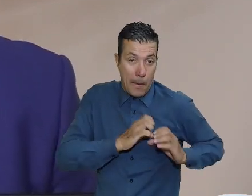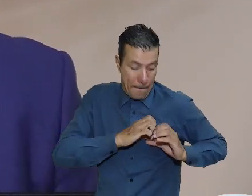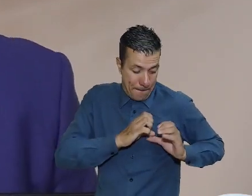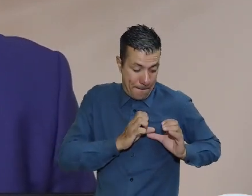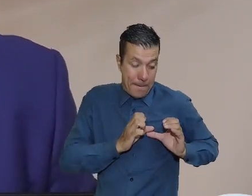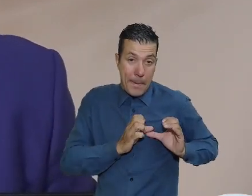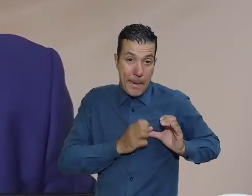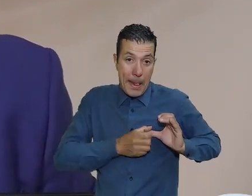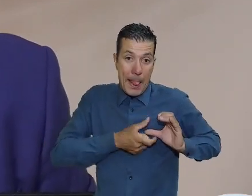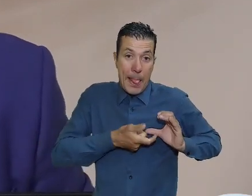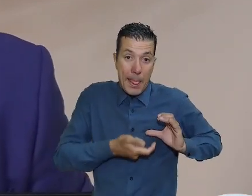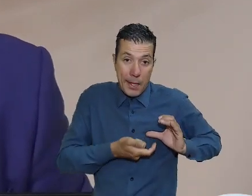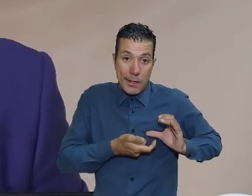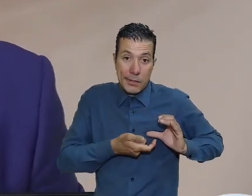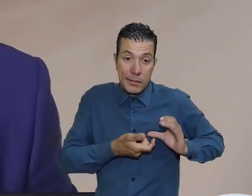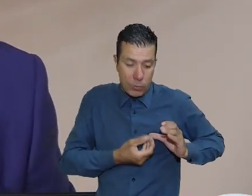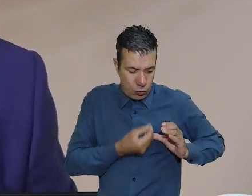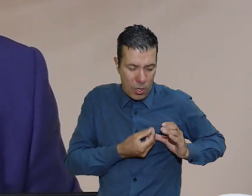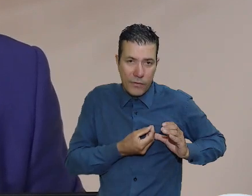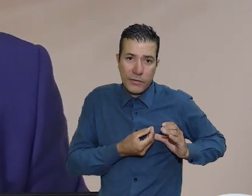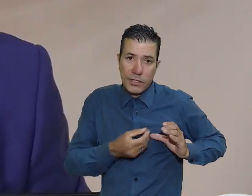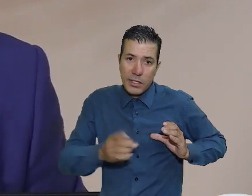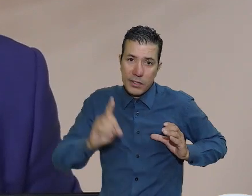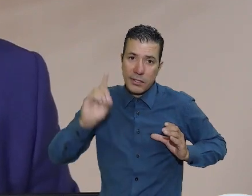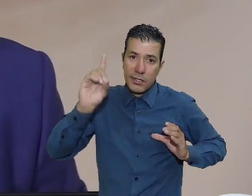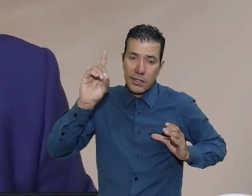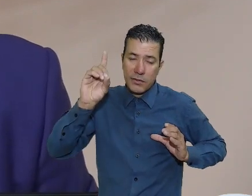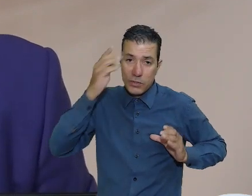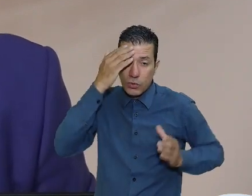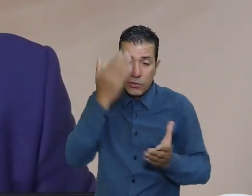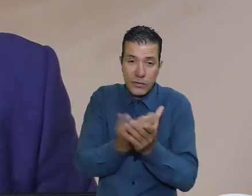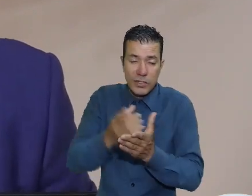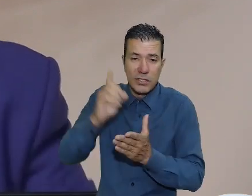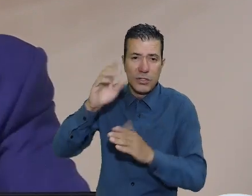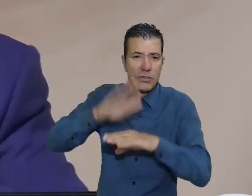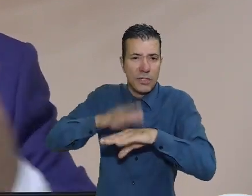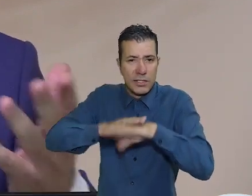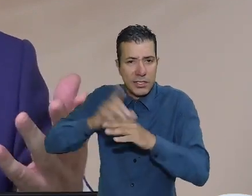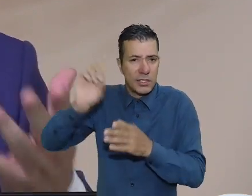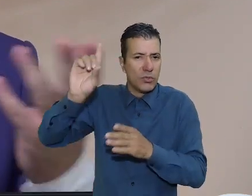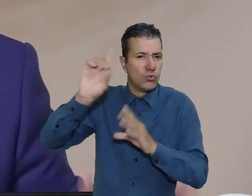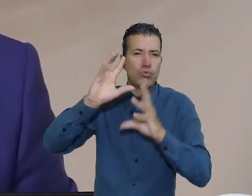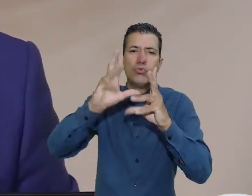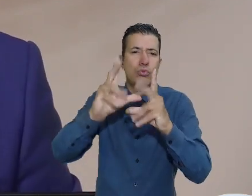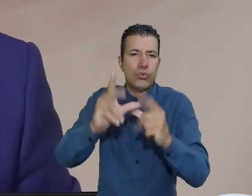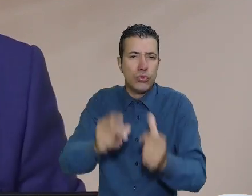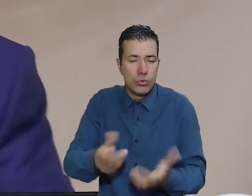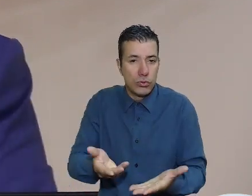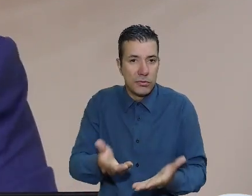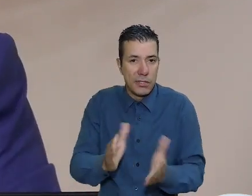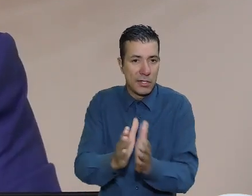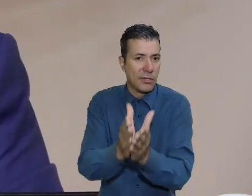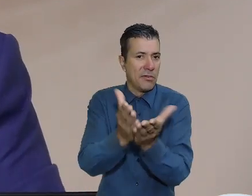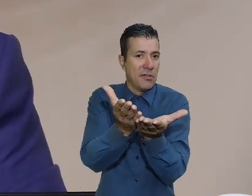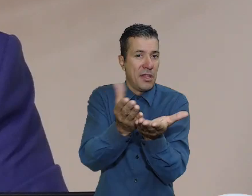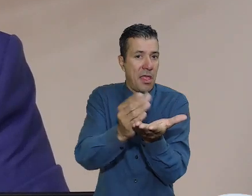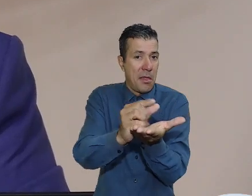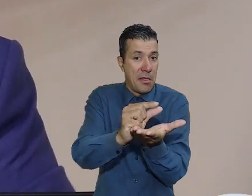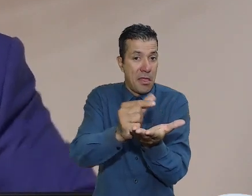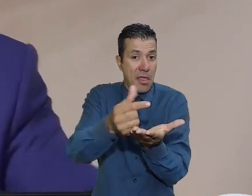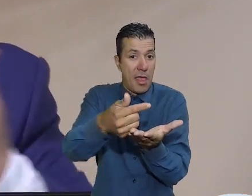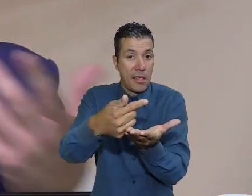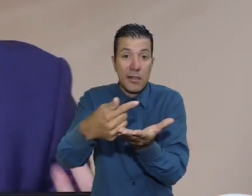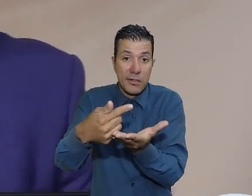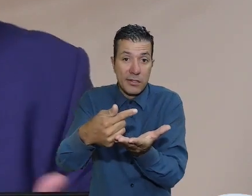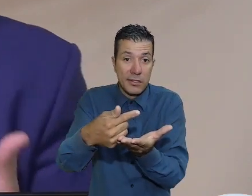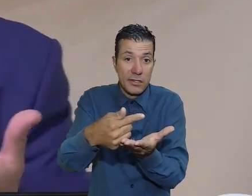Bíblia diz assim: entrega teu caminho ao Senhor, confia nele e o mais ele fará. Não apenas o livro dos sete selos está sendo aberto,